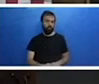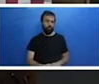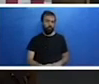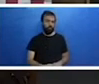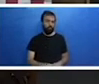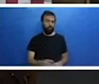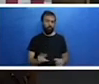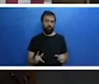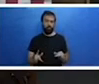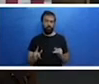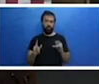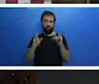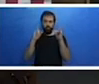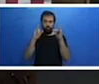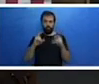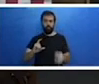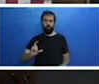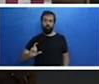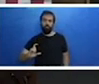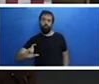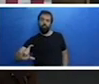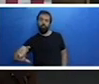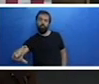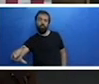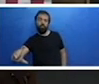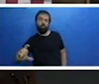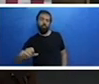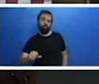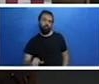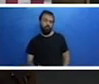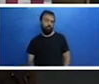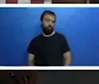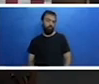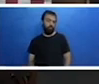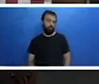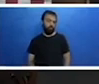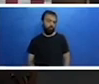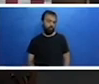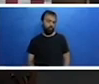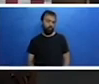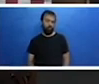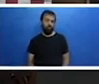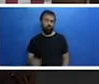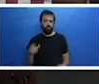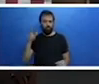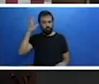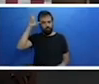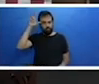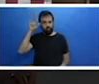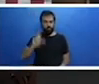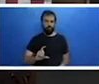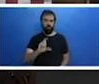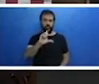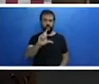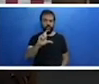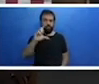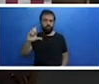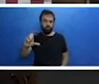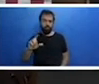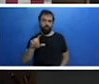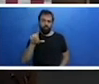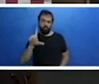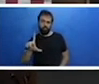a torre, ela anda em linhas retas, quantas casas ela quiser. O cavalinho é o que pula em forma